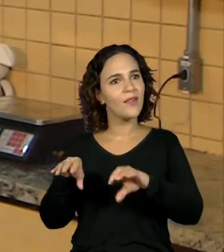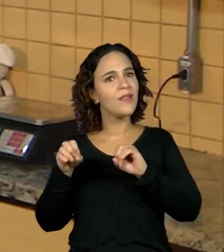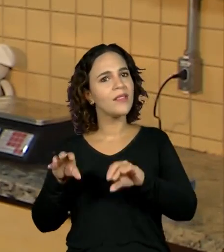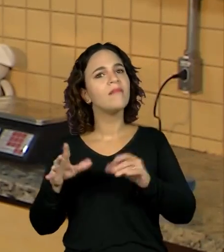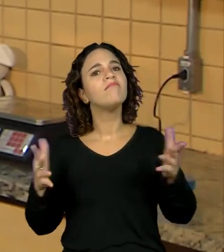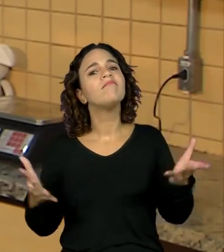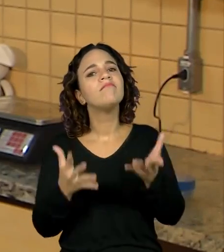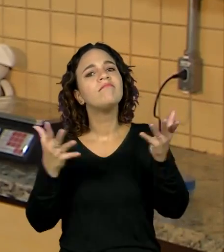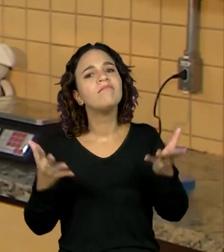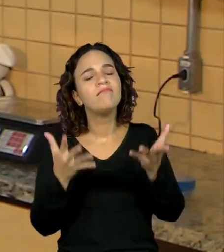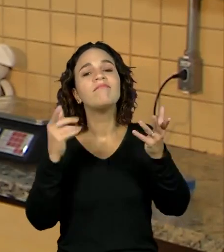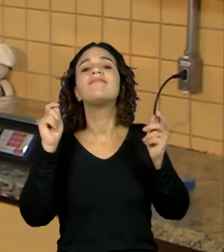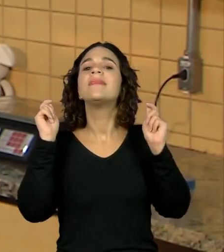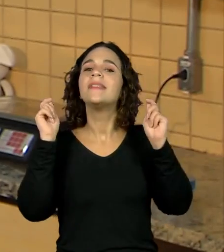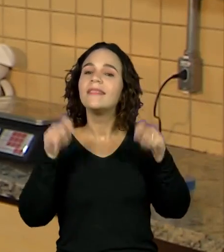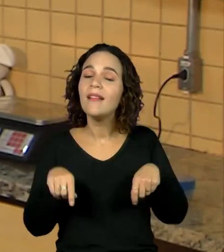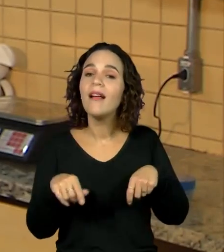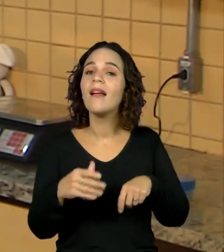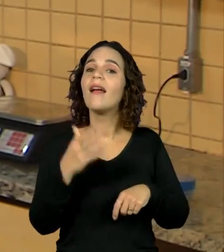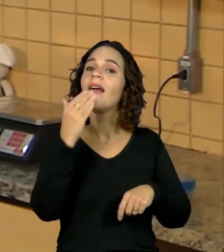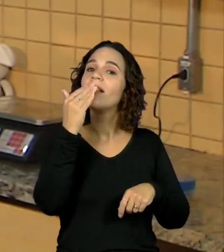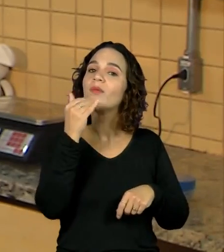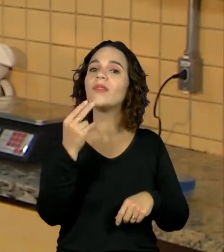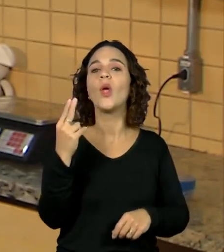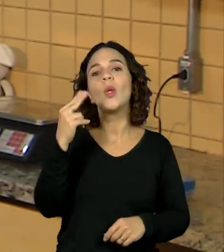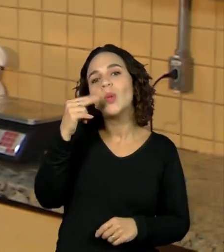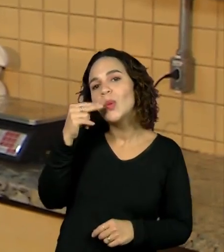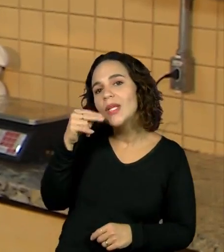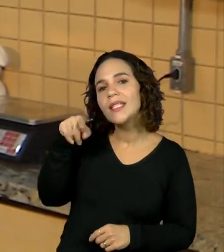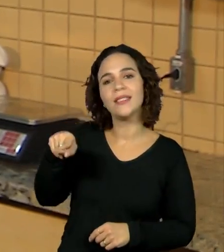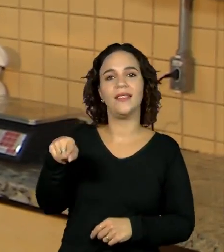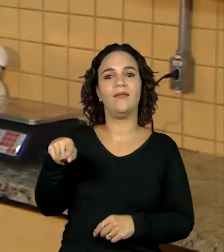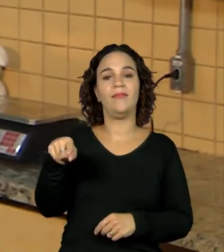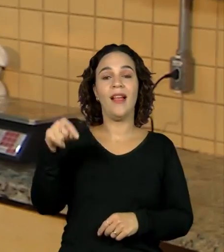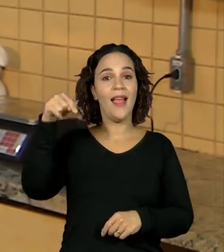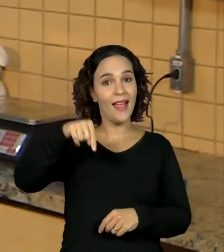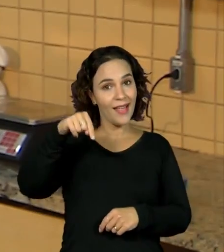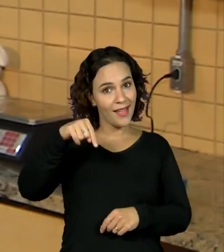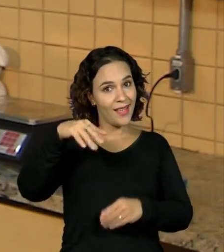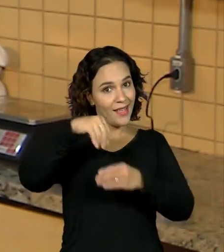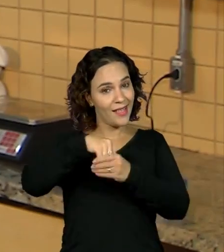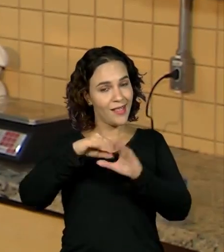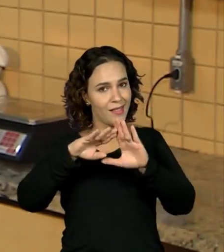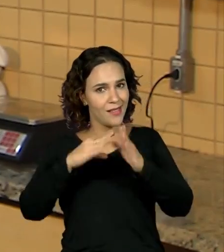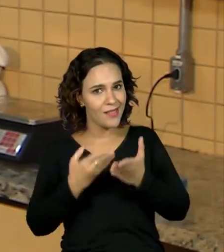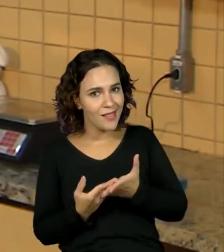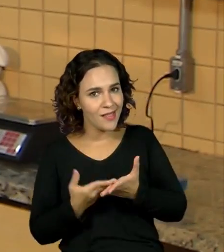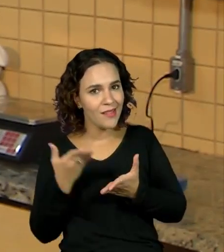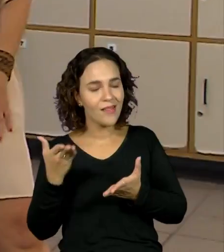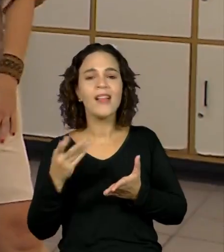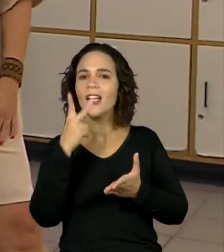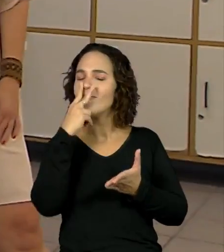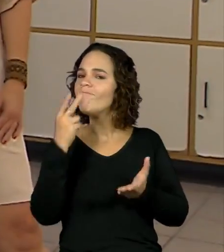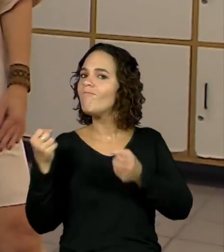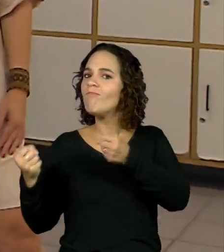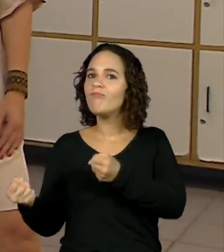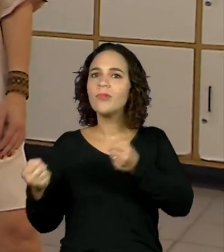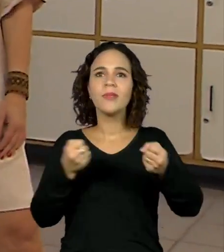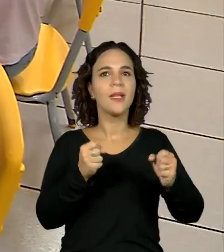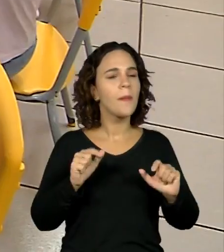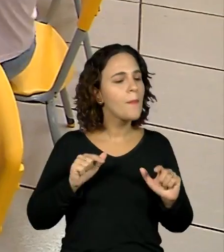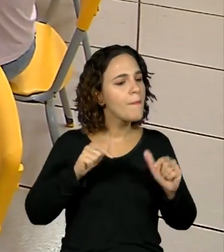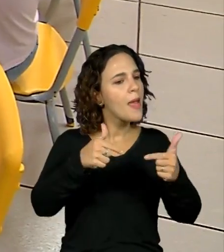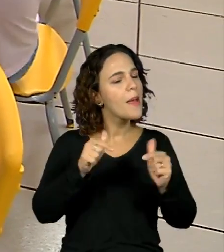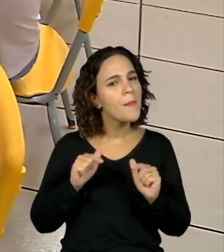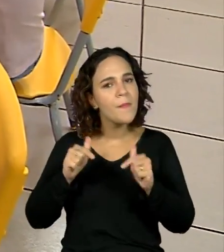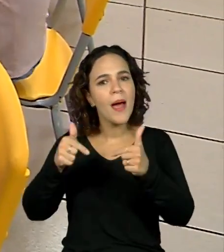a gente realizar ações de educação alimentar e nutricional. E aqui na Enem Monteiro Lobato a gente vê que tudo isso é muito potente. São ações importantes,